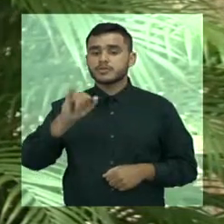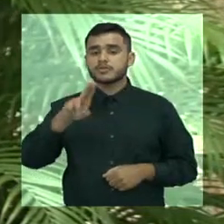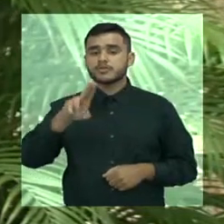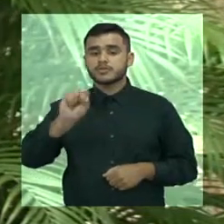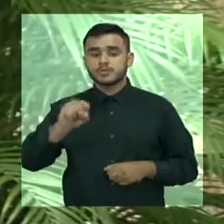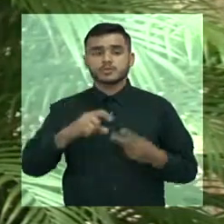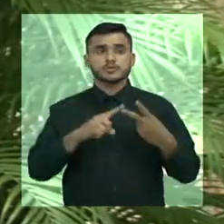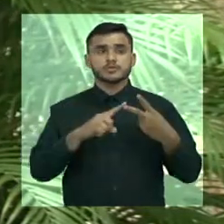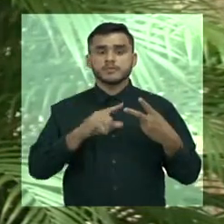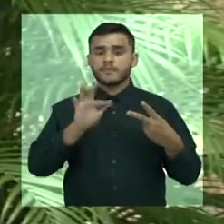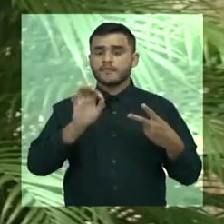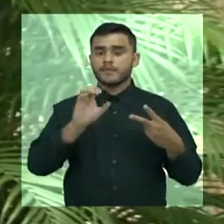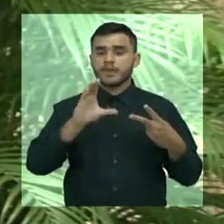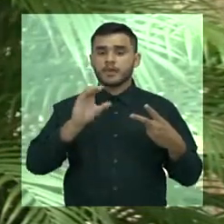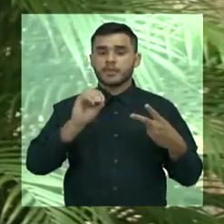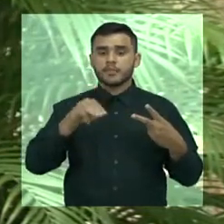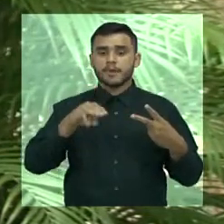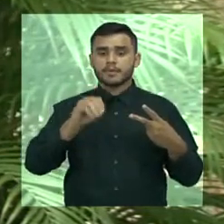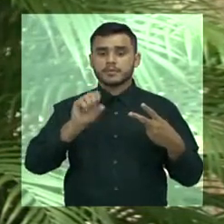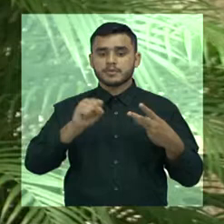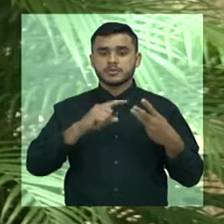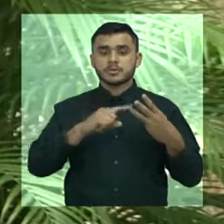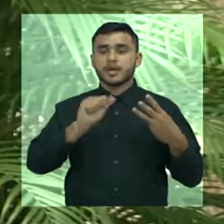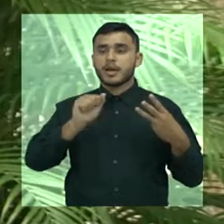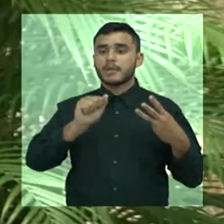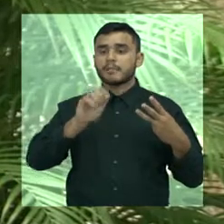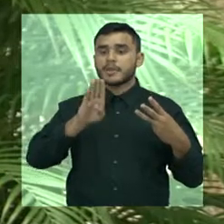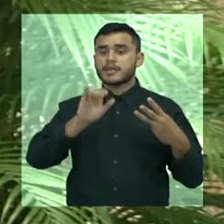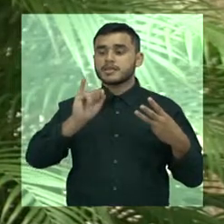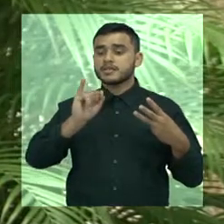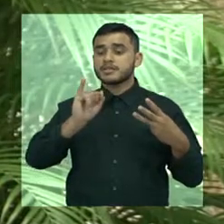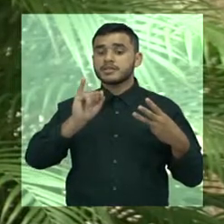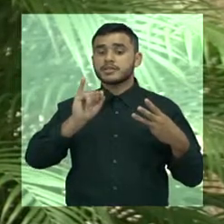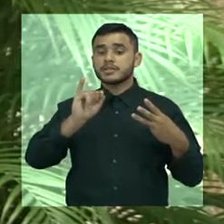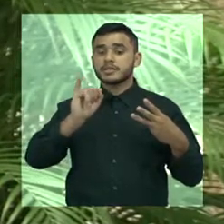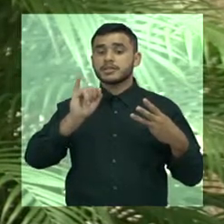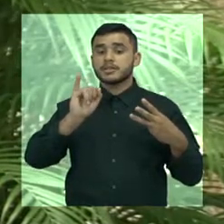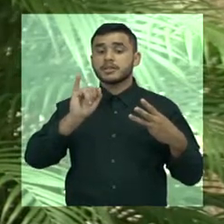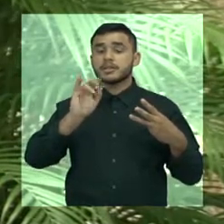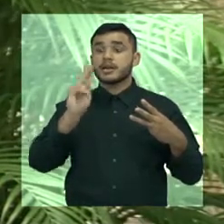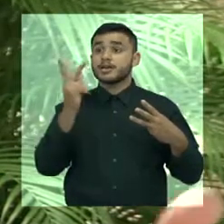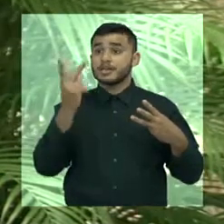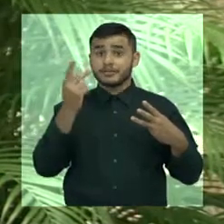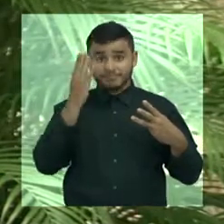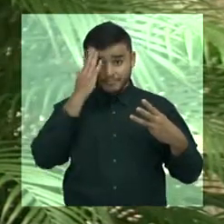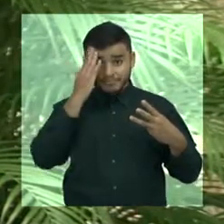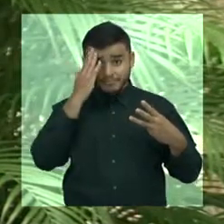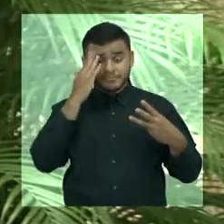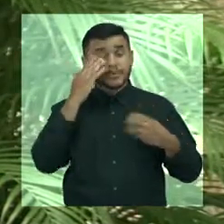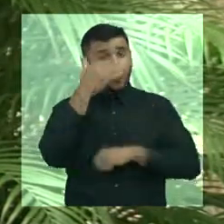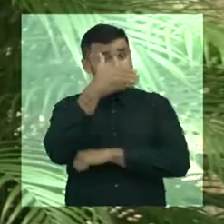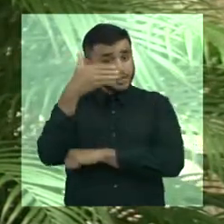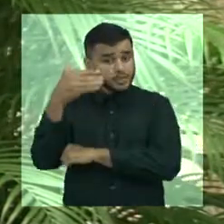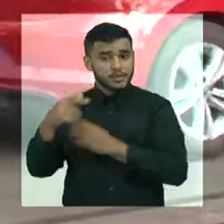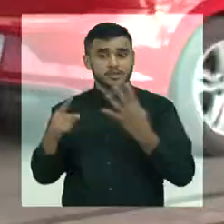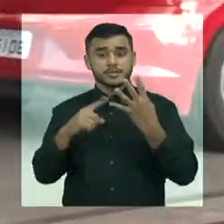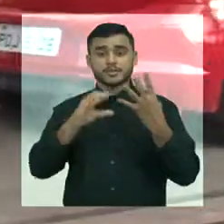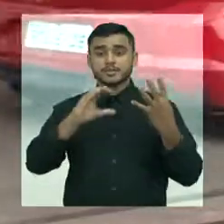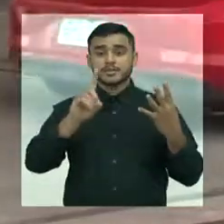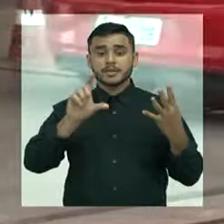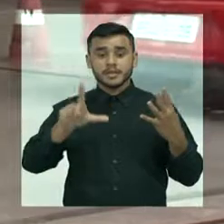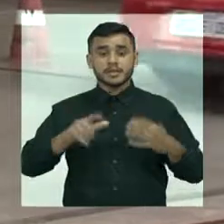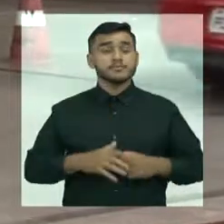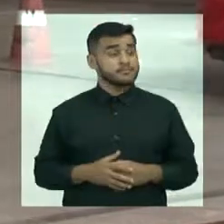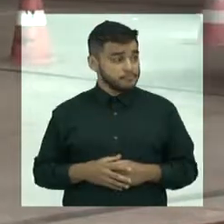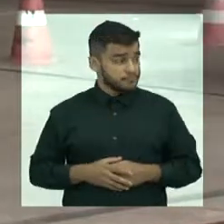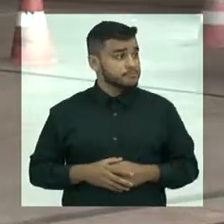FEComércio, ABIH, a Associação Brasileira de Hotéis, além da CDL e do Sindipostos, como falei, que já tinha aderido. A